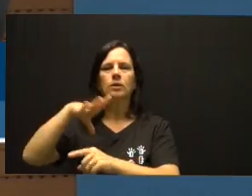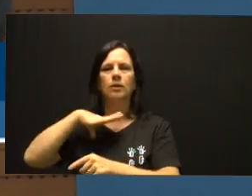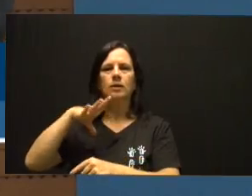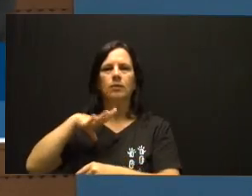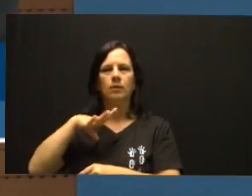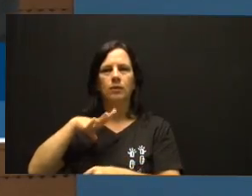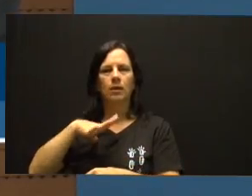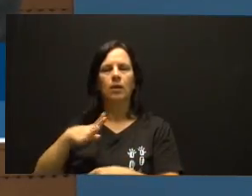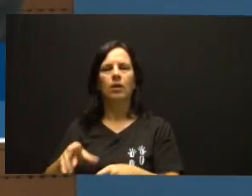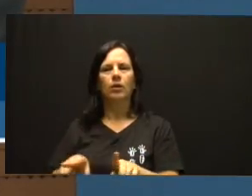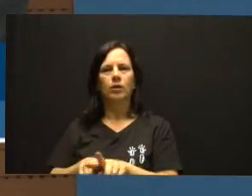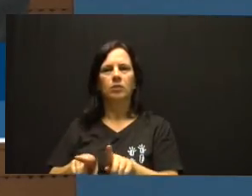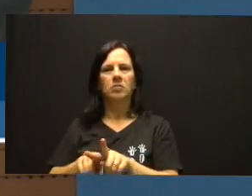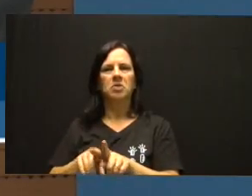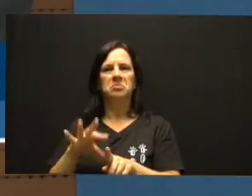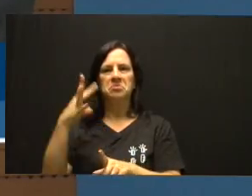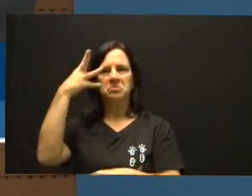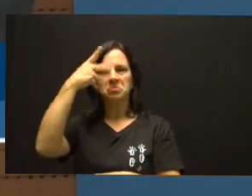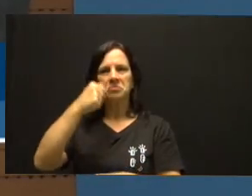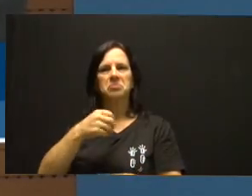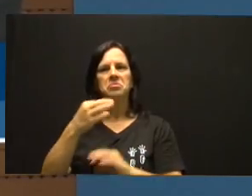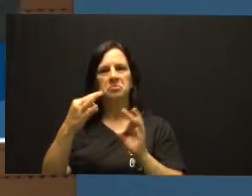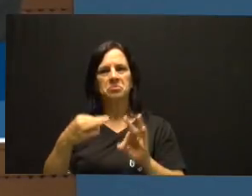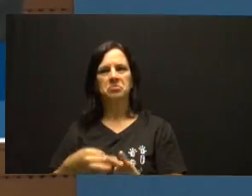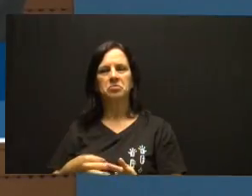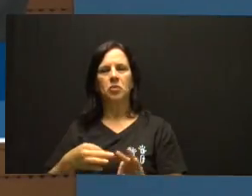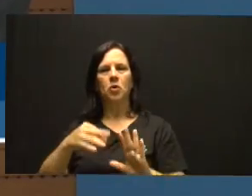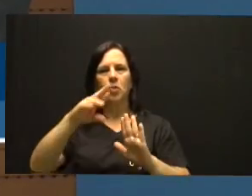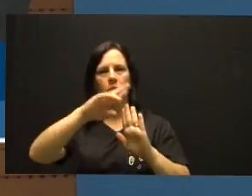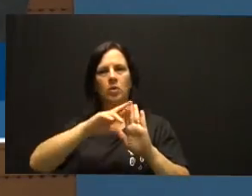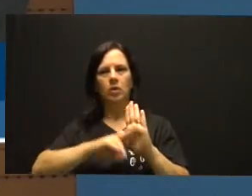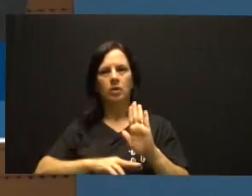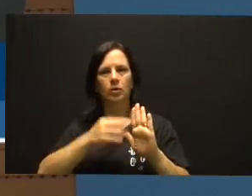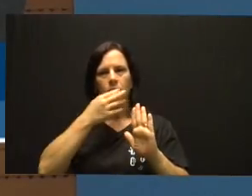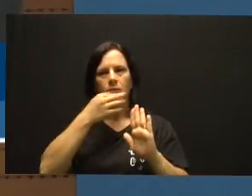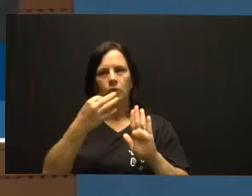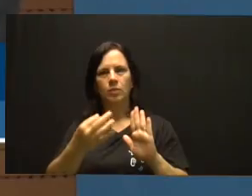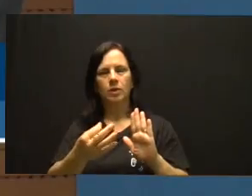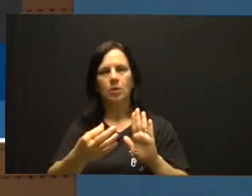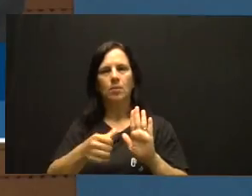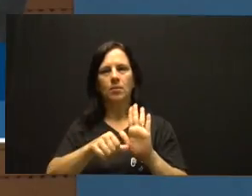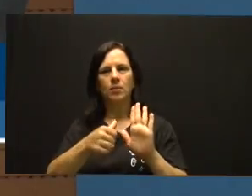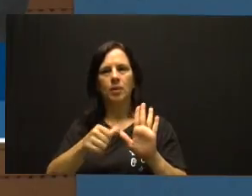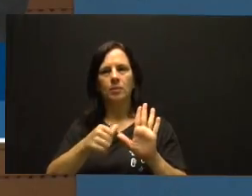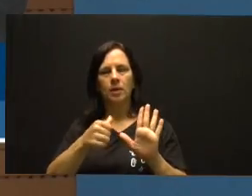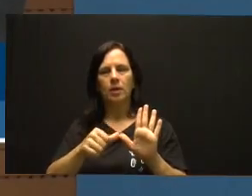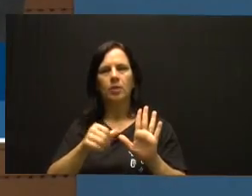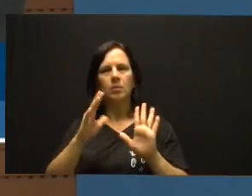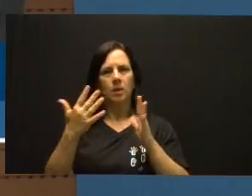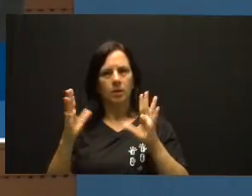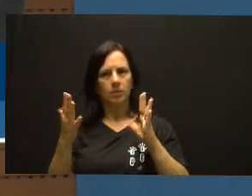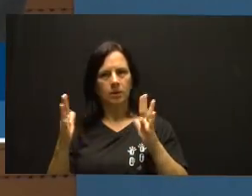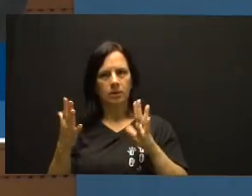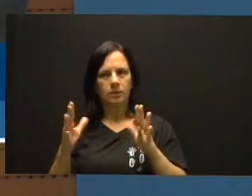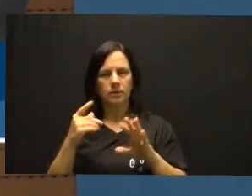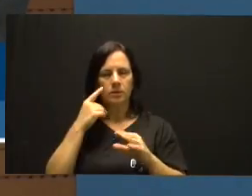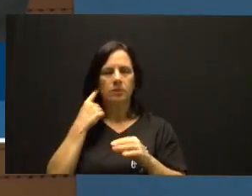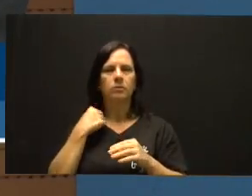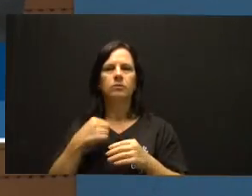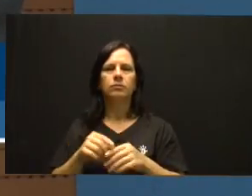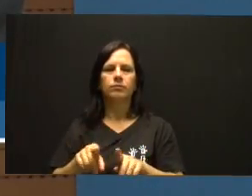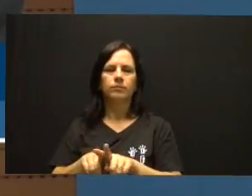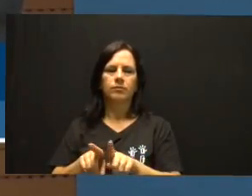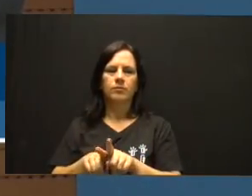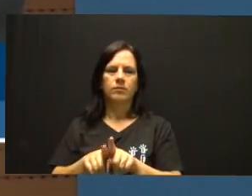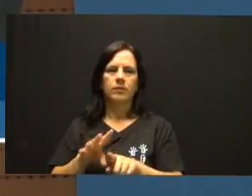eu abrilhanto o requerimento de Vossa Excelência e dando essa sugestão. Primeiro, parabenizando, que essa visão que Vossa Excelência